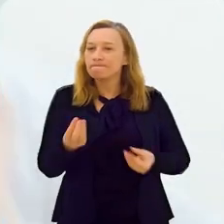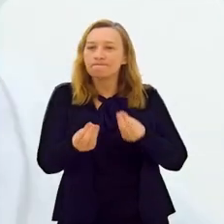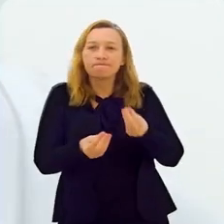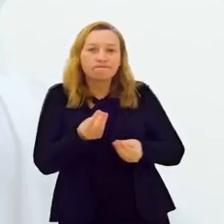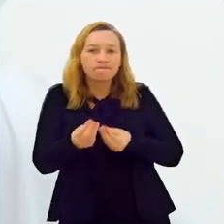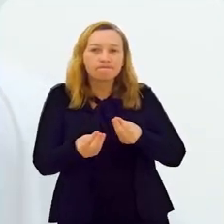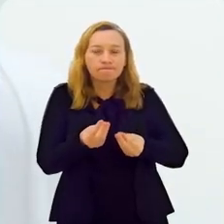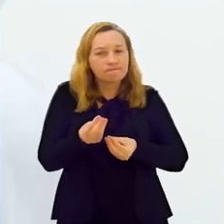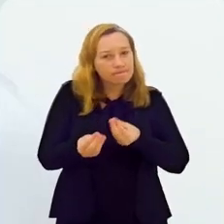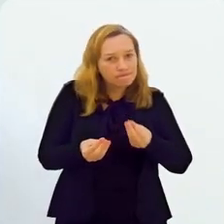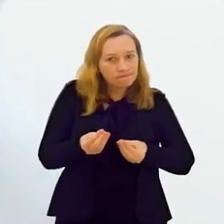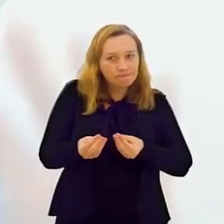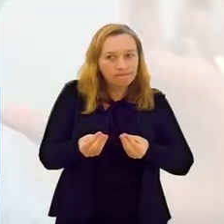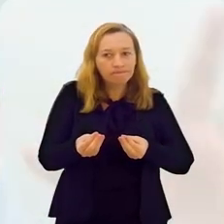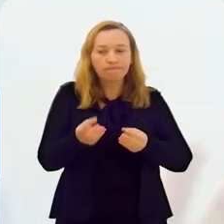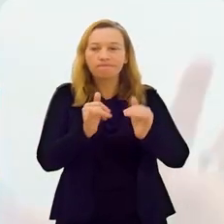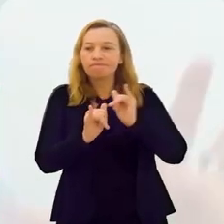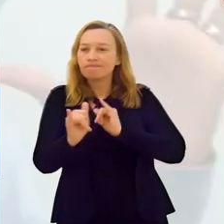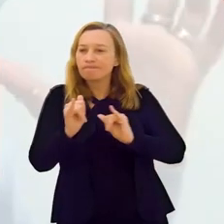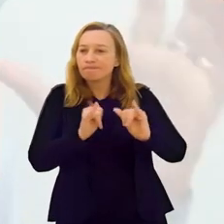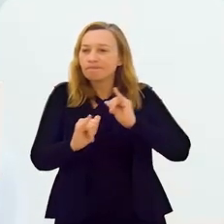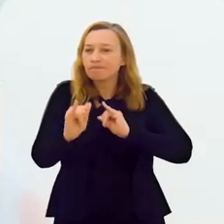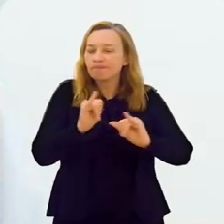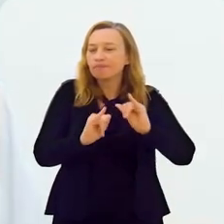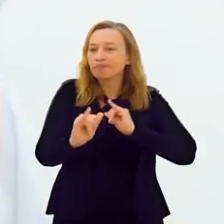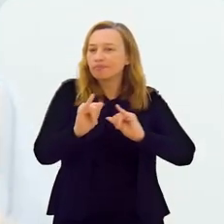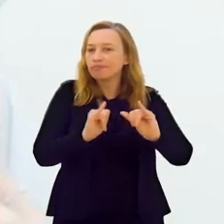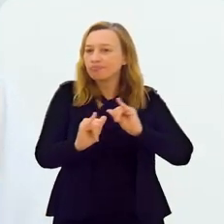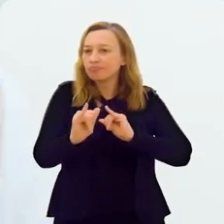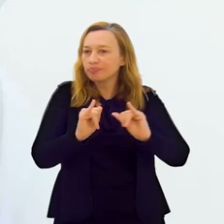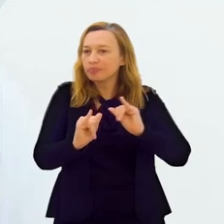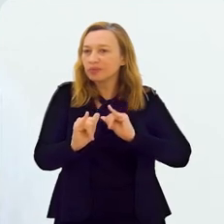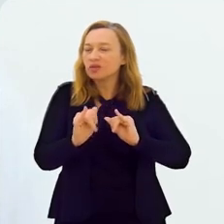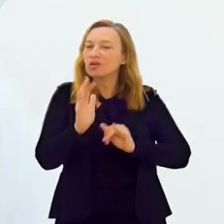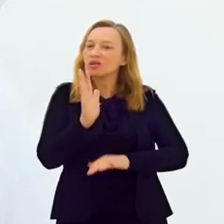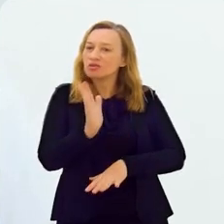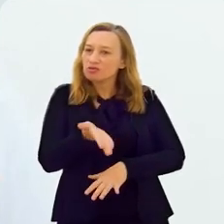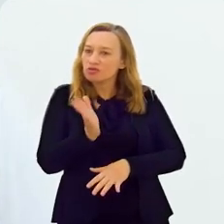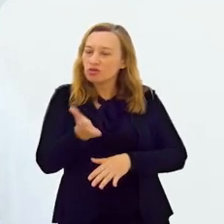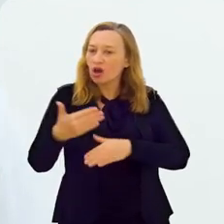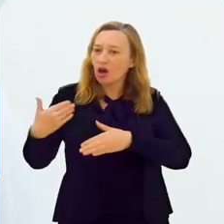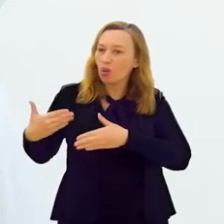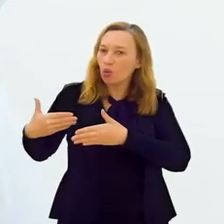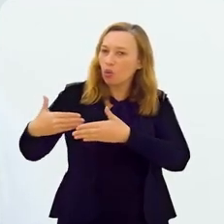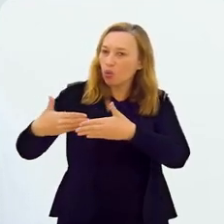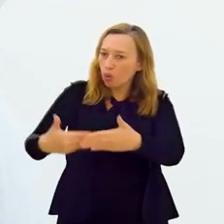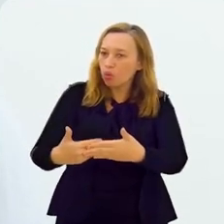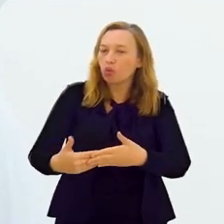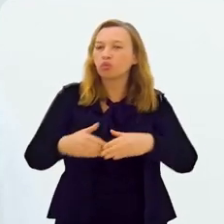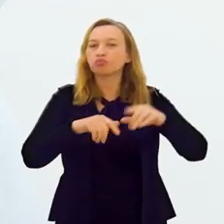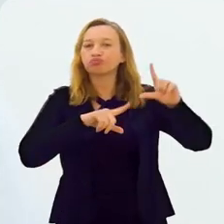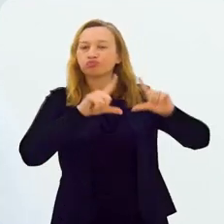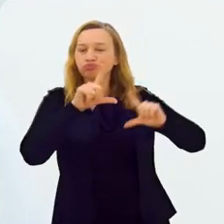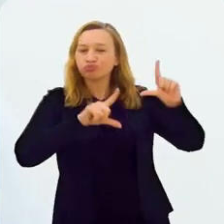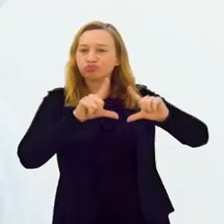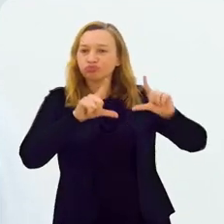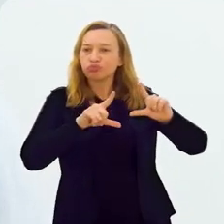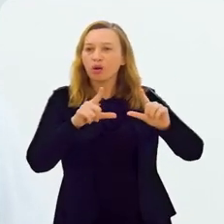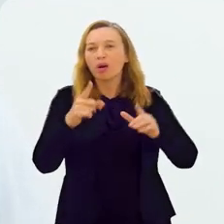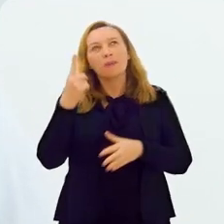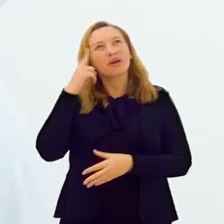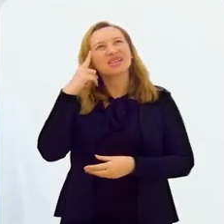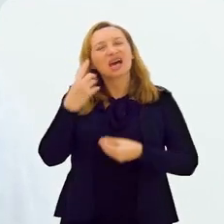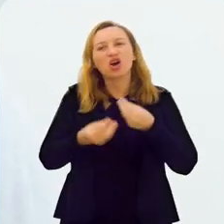como é que a gente transporta, né? Com toda essa informação, com tudo isso que a gente já abordou ao longo do